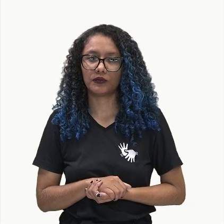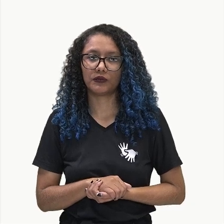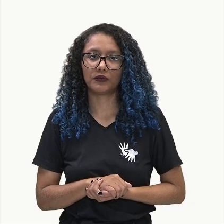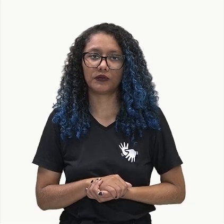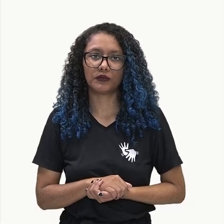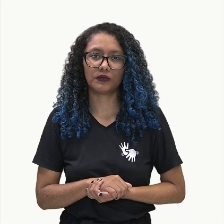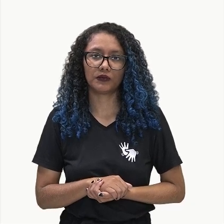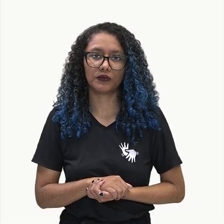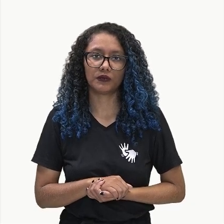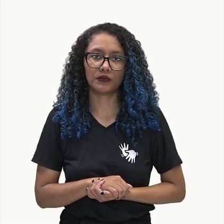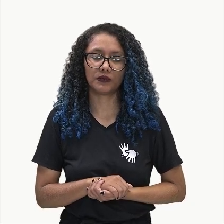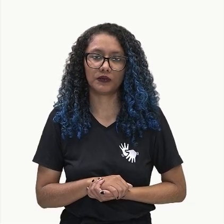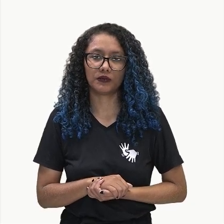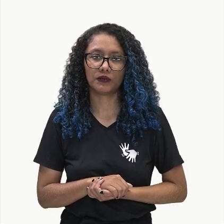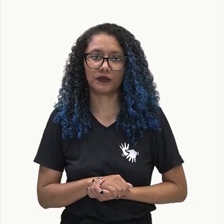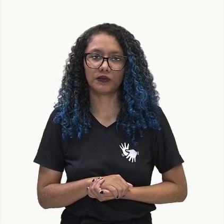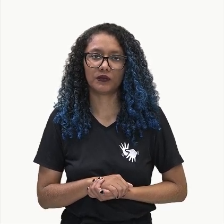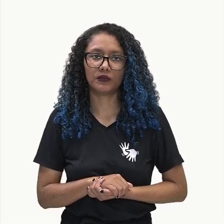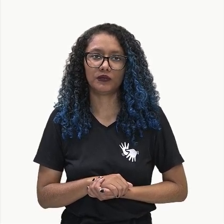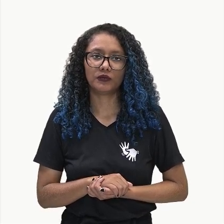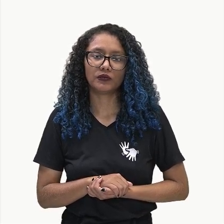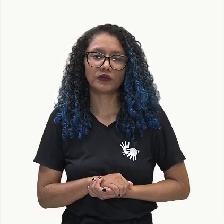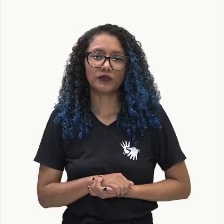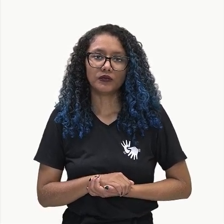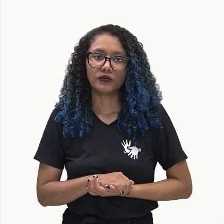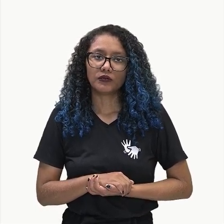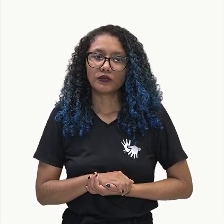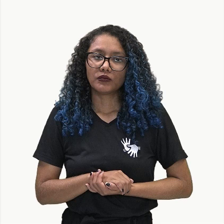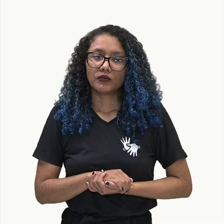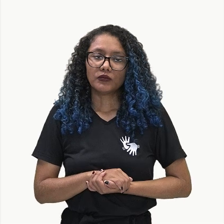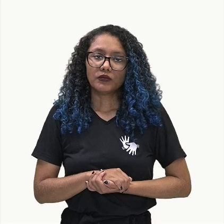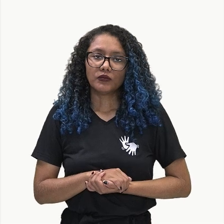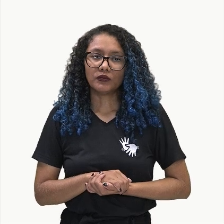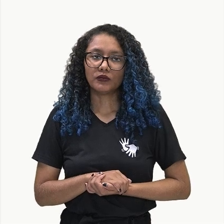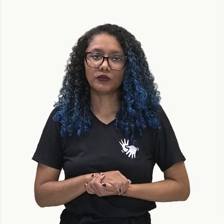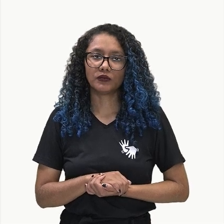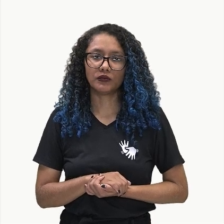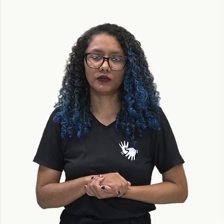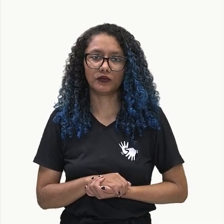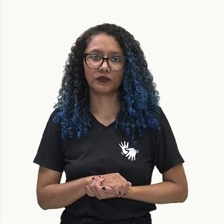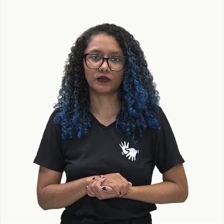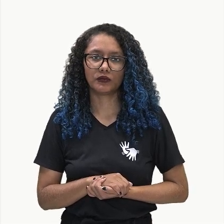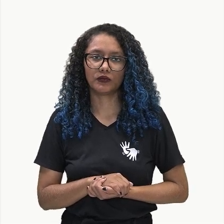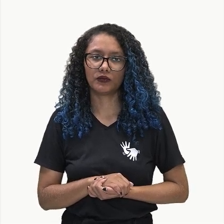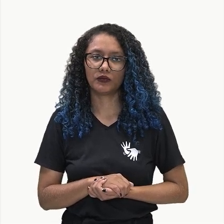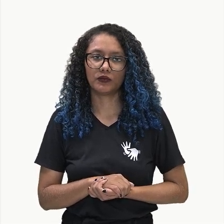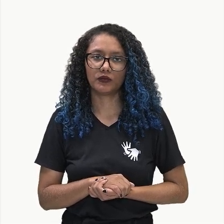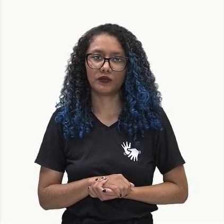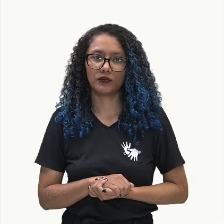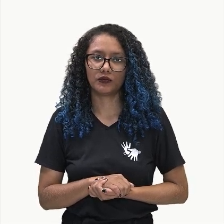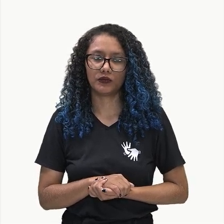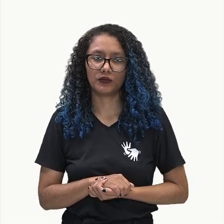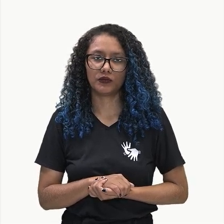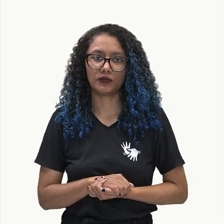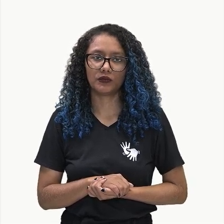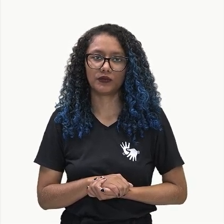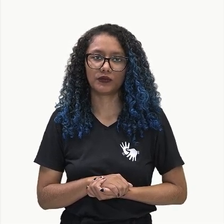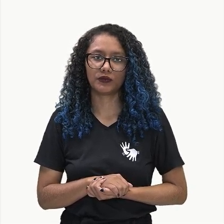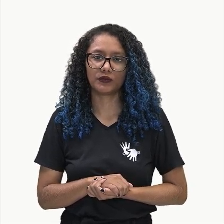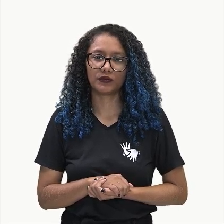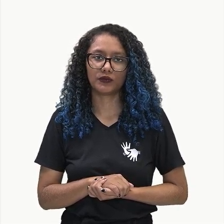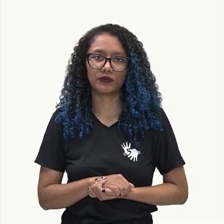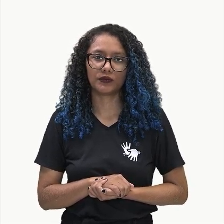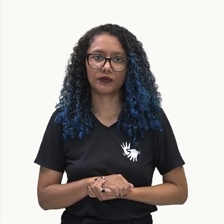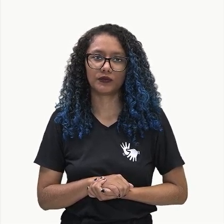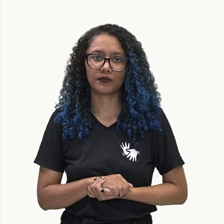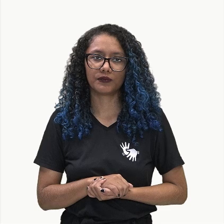objetos, pessoas, animais, lugares, países, conceitos, entre outras.